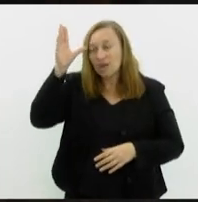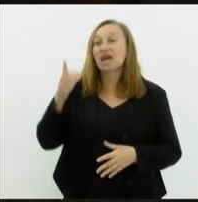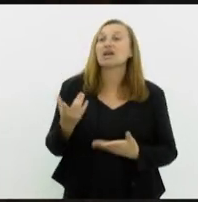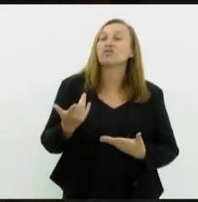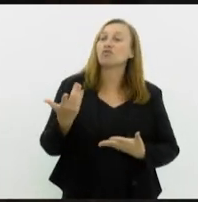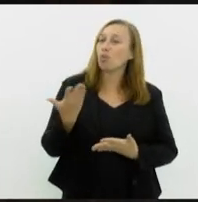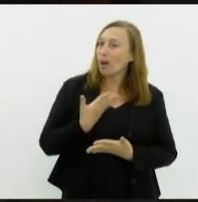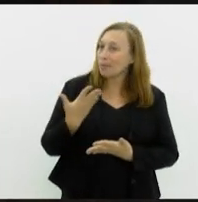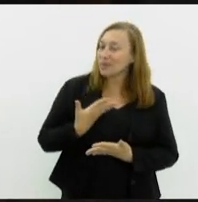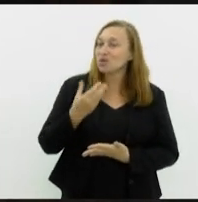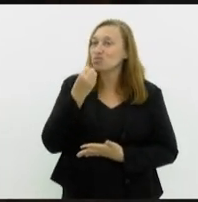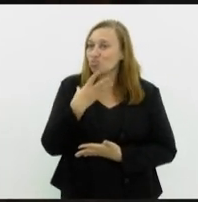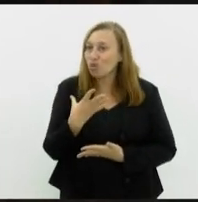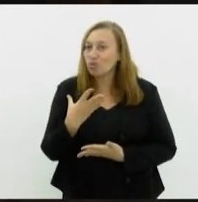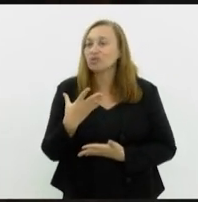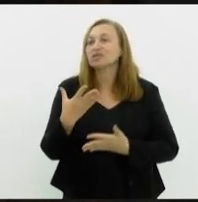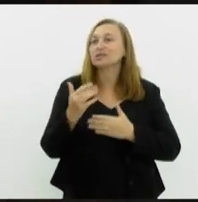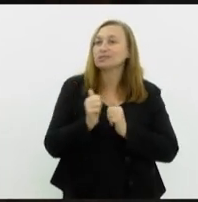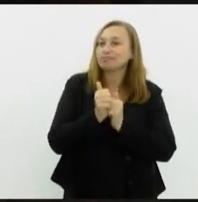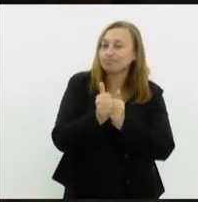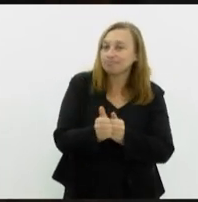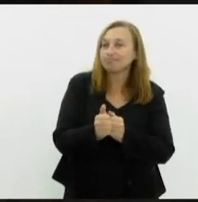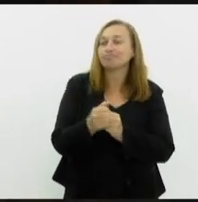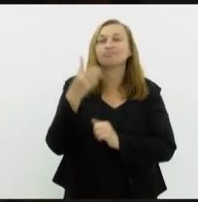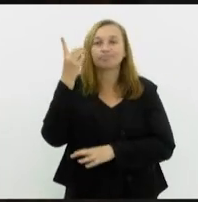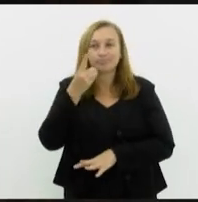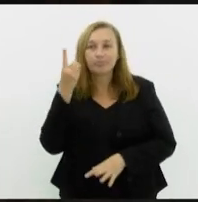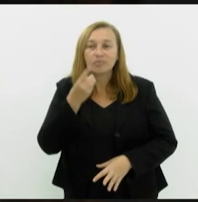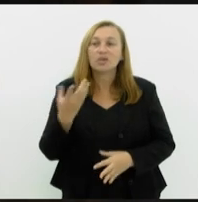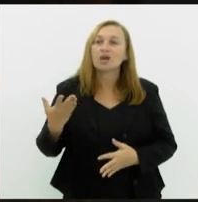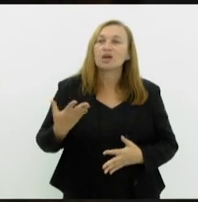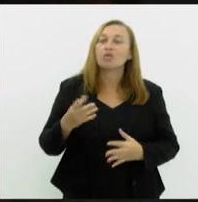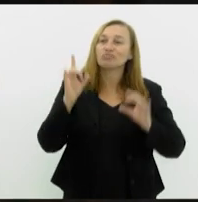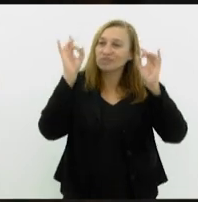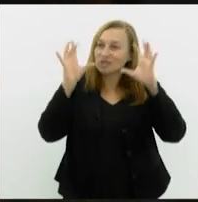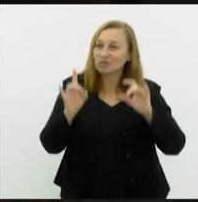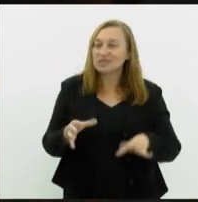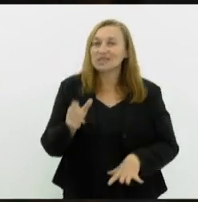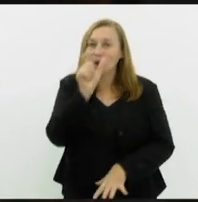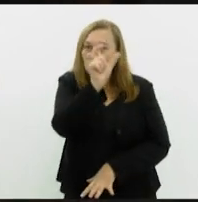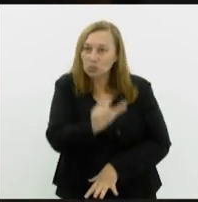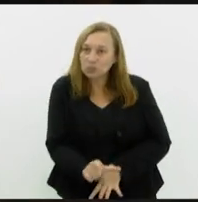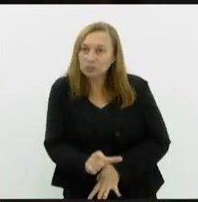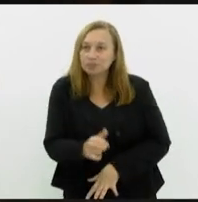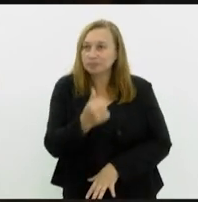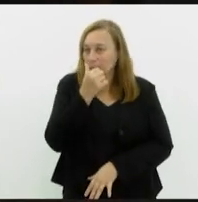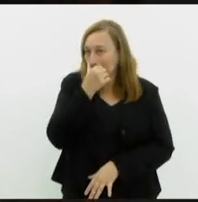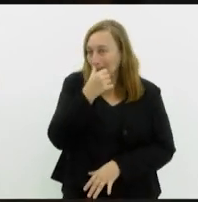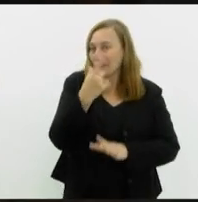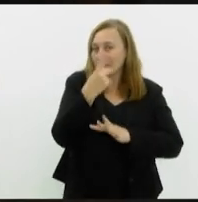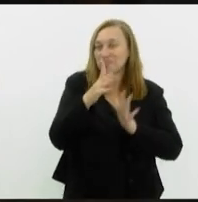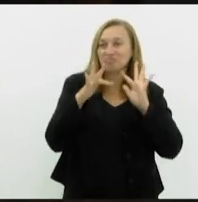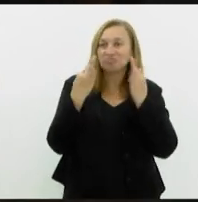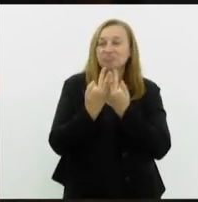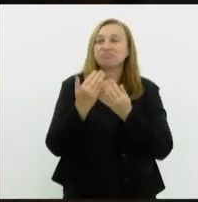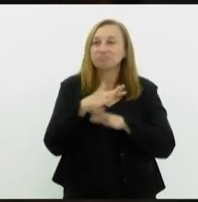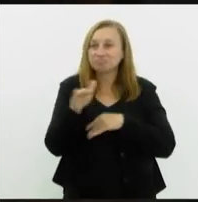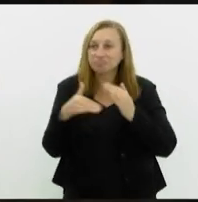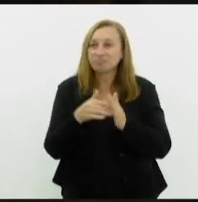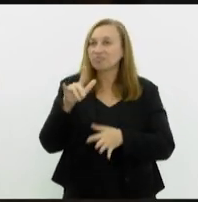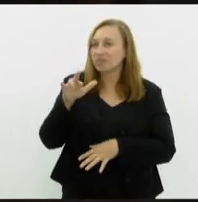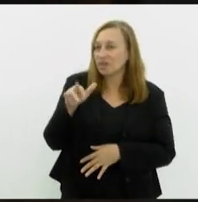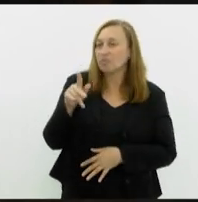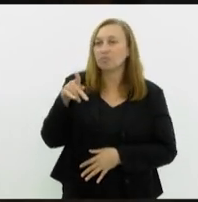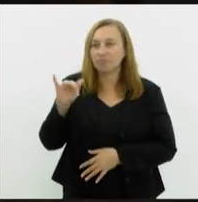grande amigo nessa caminhada para deputado. Bondim é um cara muito especial, né? Ele e a família dele toda, os irmãos,